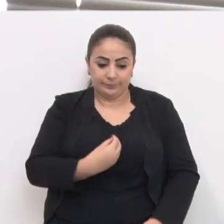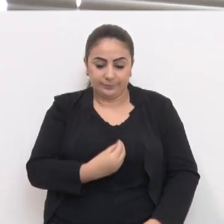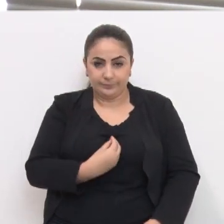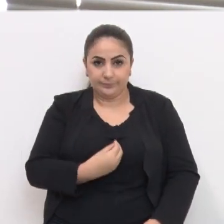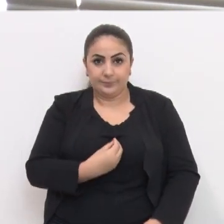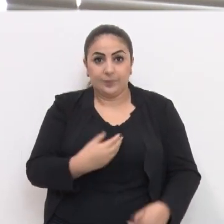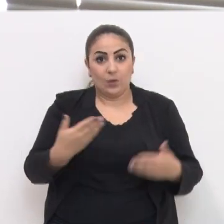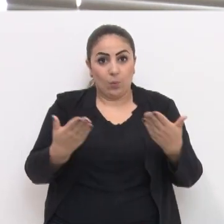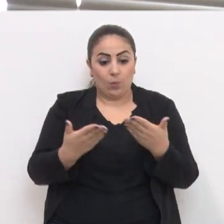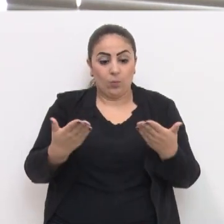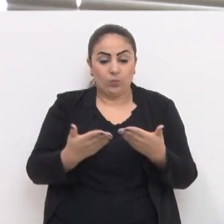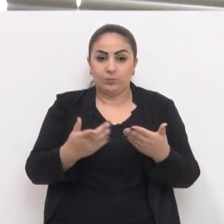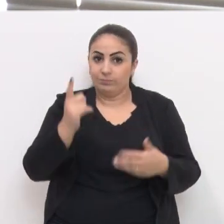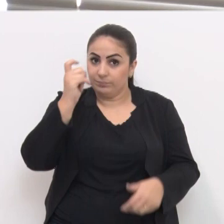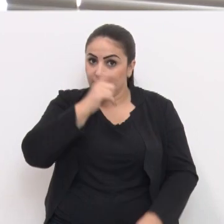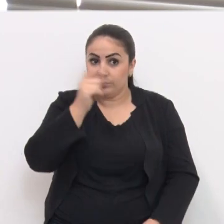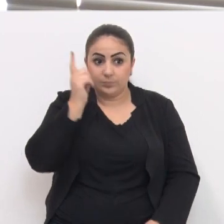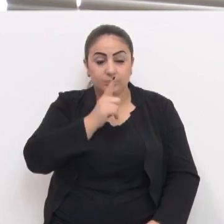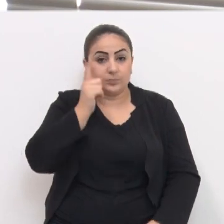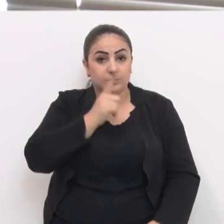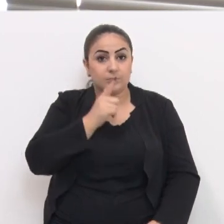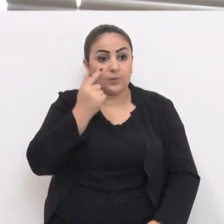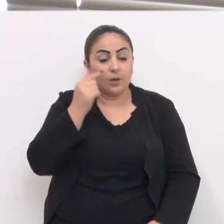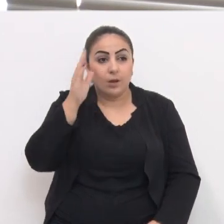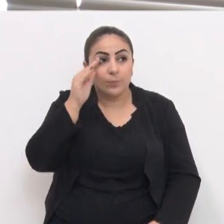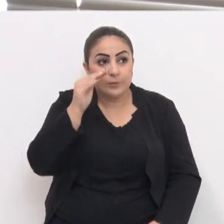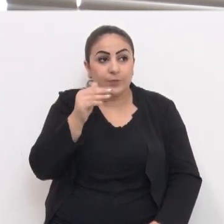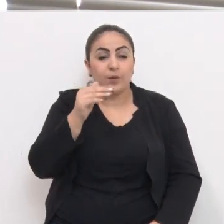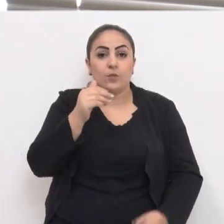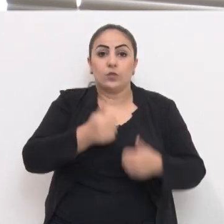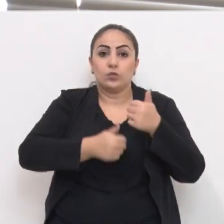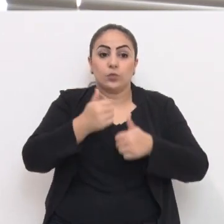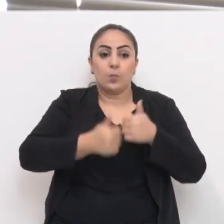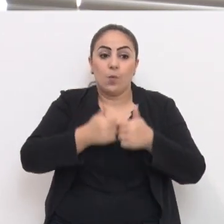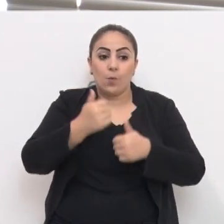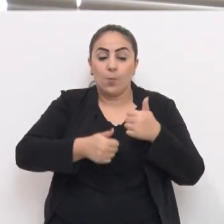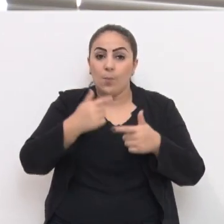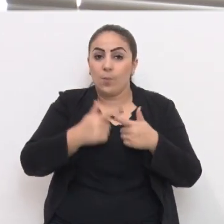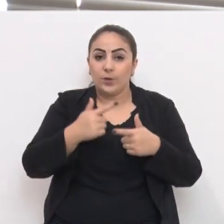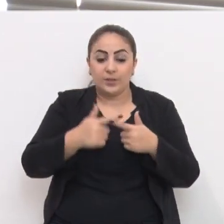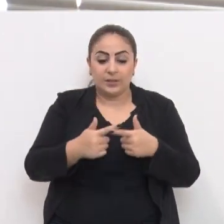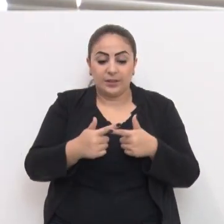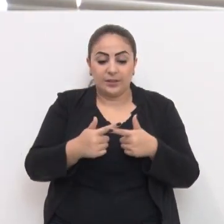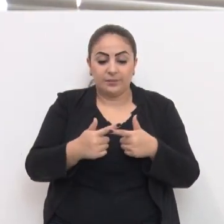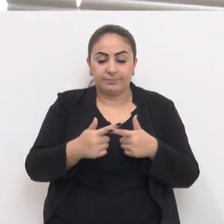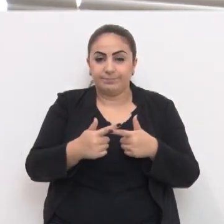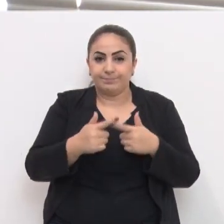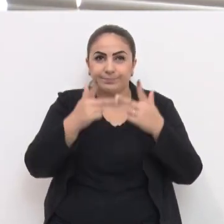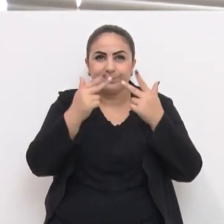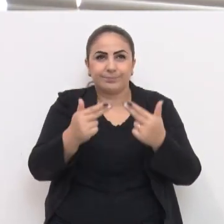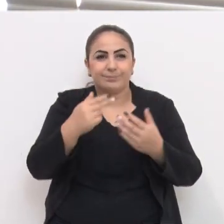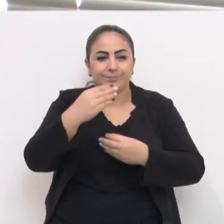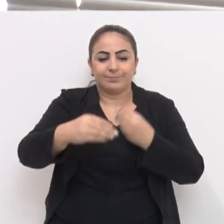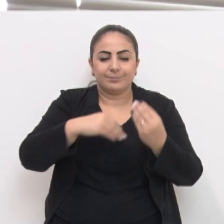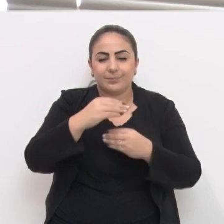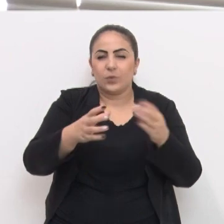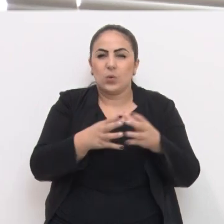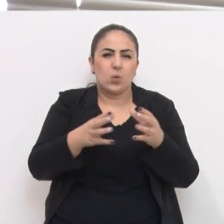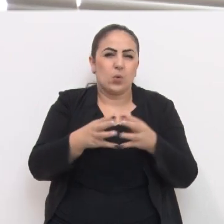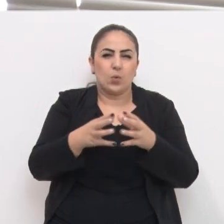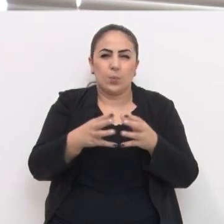Está hoje difícil de você assistir o futebol, porque parece que virou assim um grupo